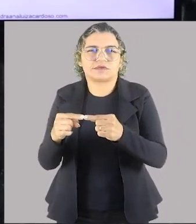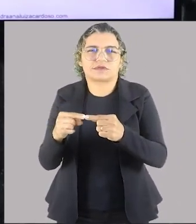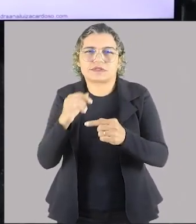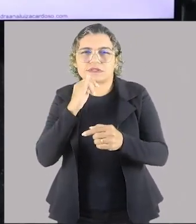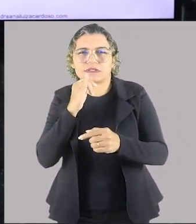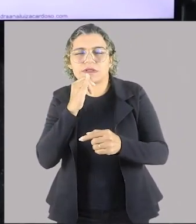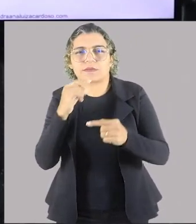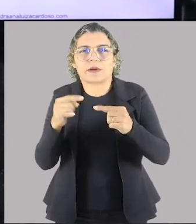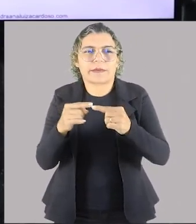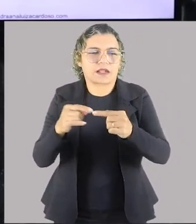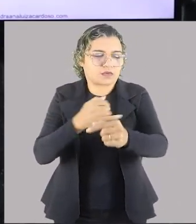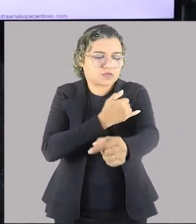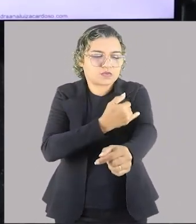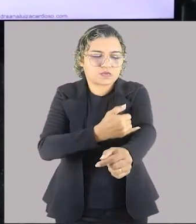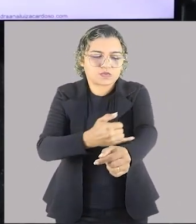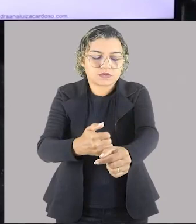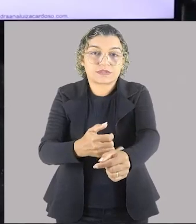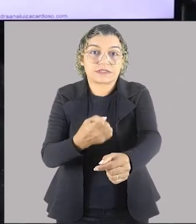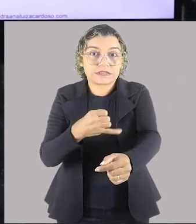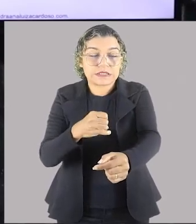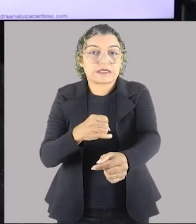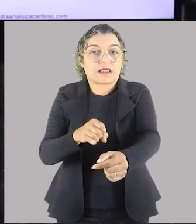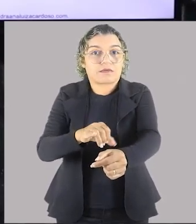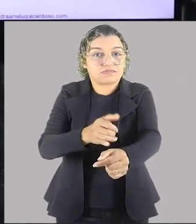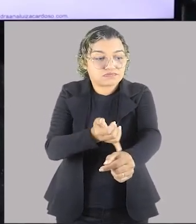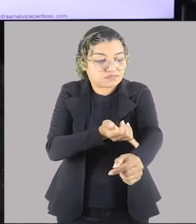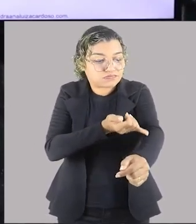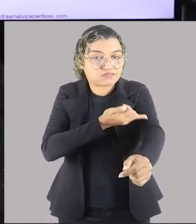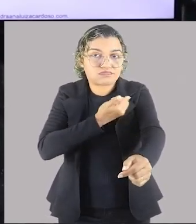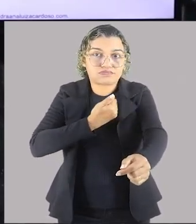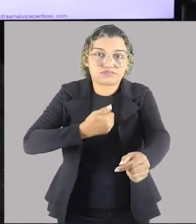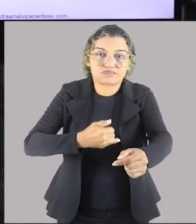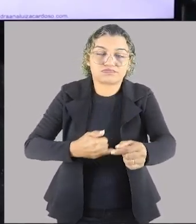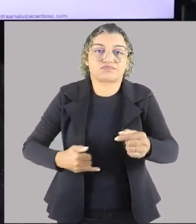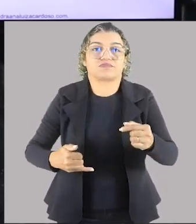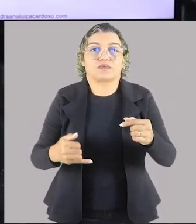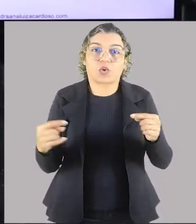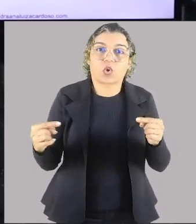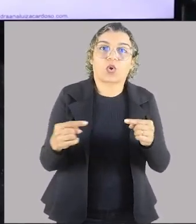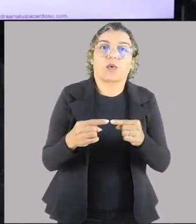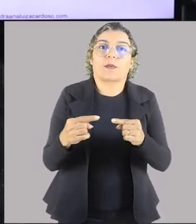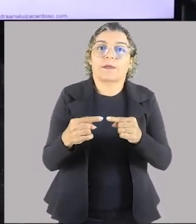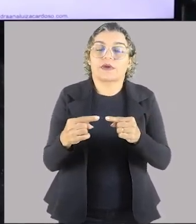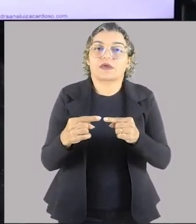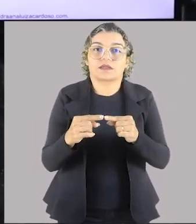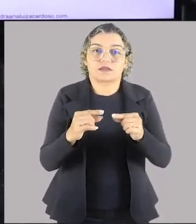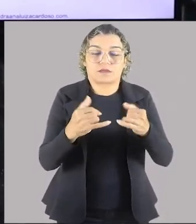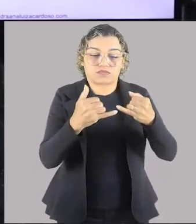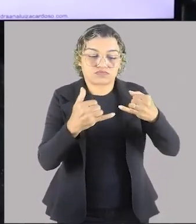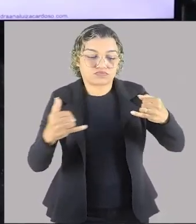aí, no que ela está dentro da corrente sanguínea sendo transportada, ela se liga à parede do vaso,